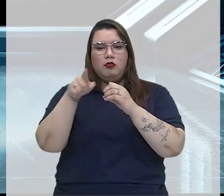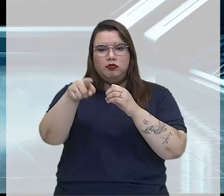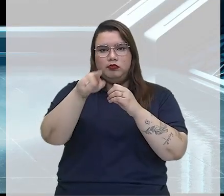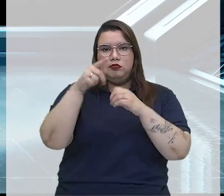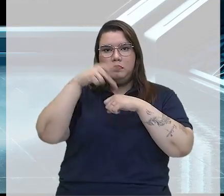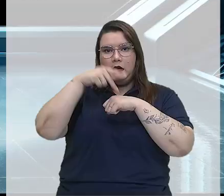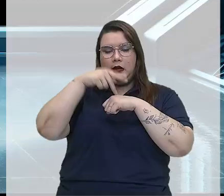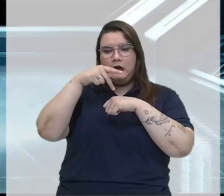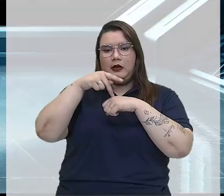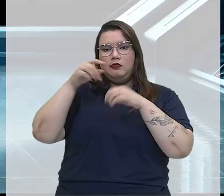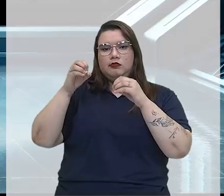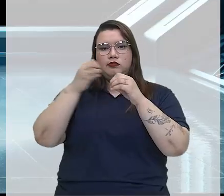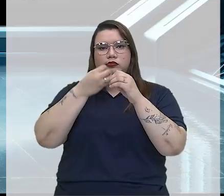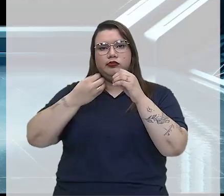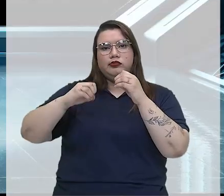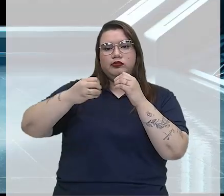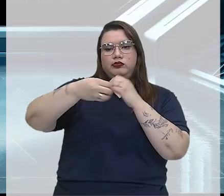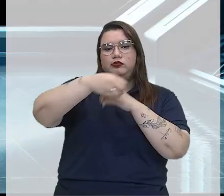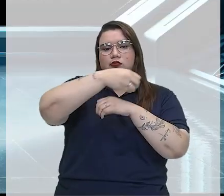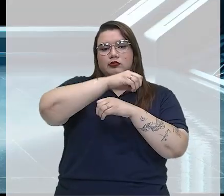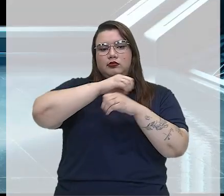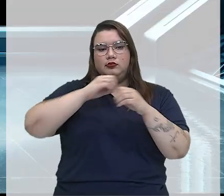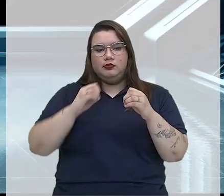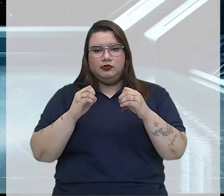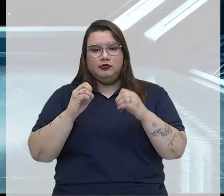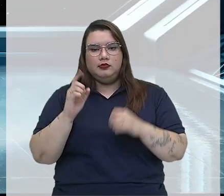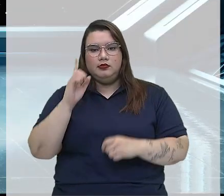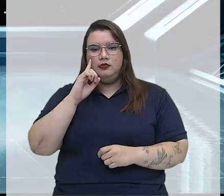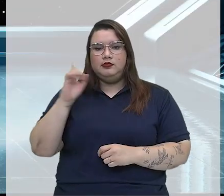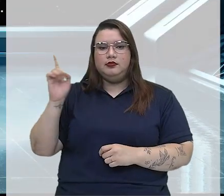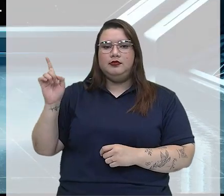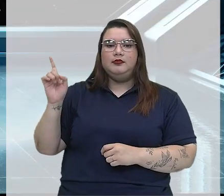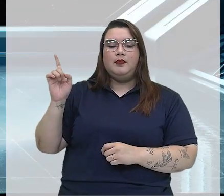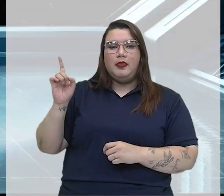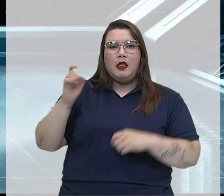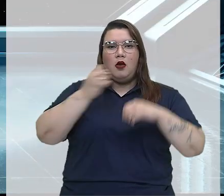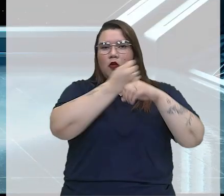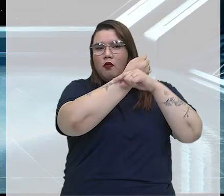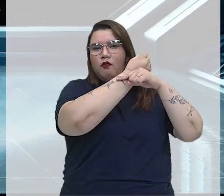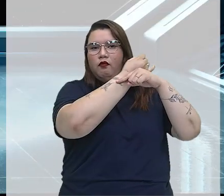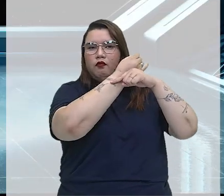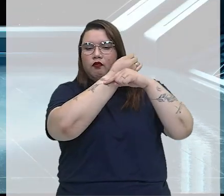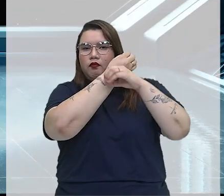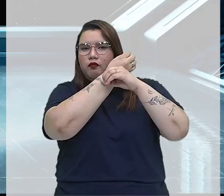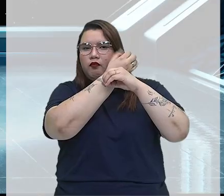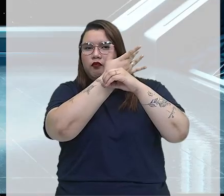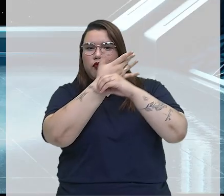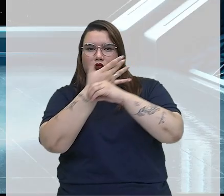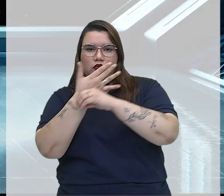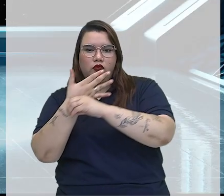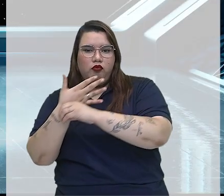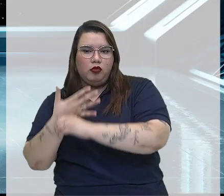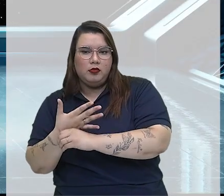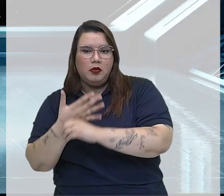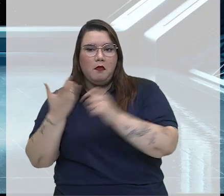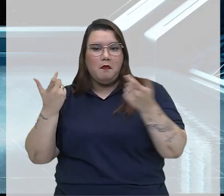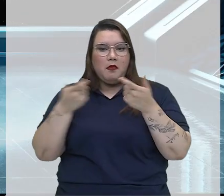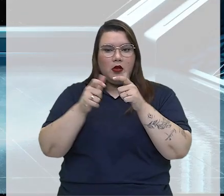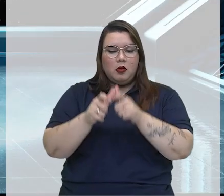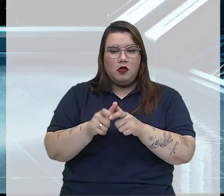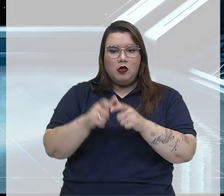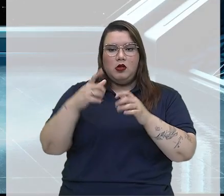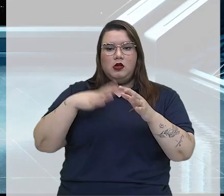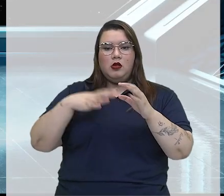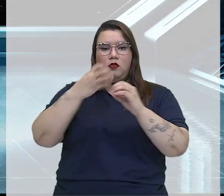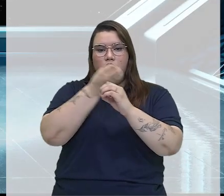corpos celestes, como agora vai surgir para a gente, eu acredito que seja o cometa, né, que é um corpo menor do sistema solar